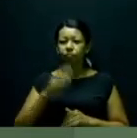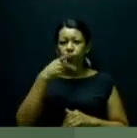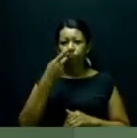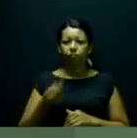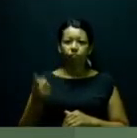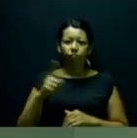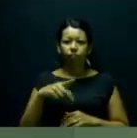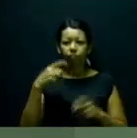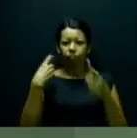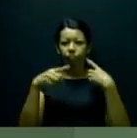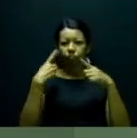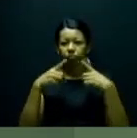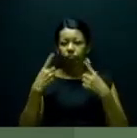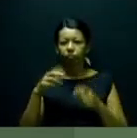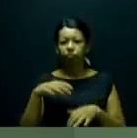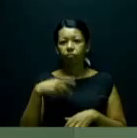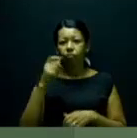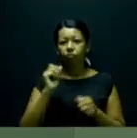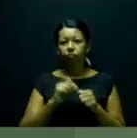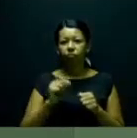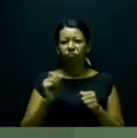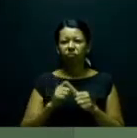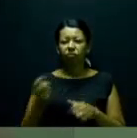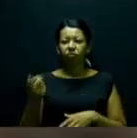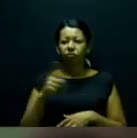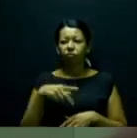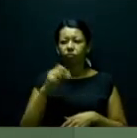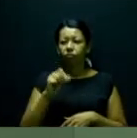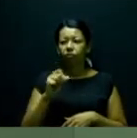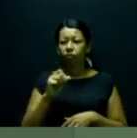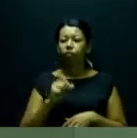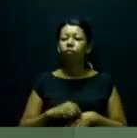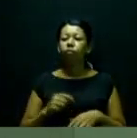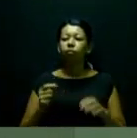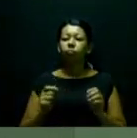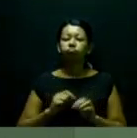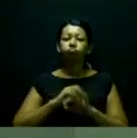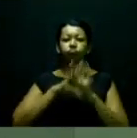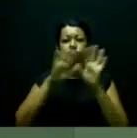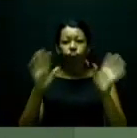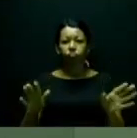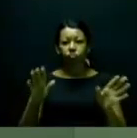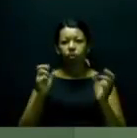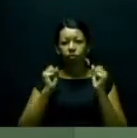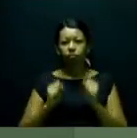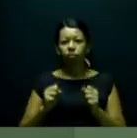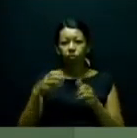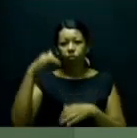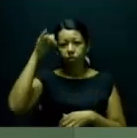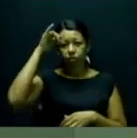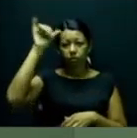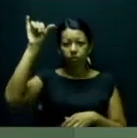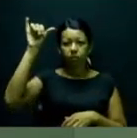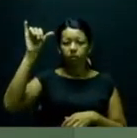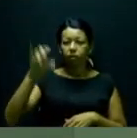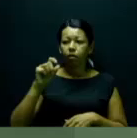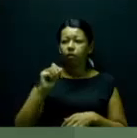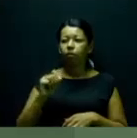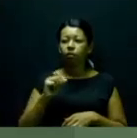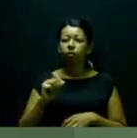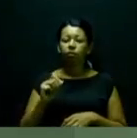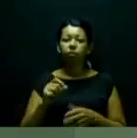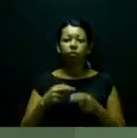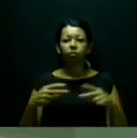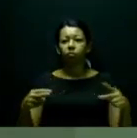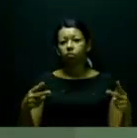falando aqui da denúncia que nós fizemos, a transparência é que pode evitar que